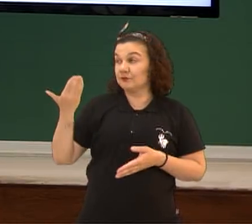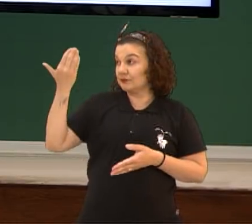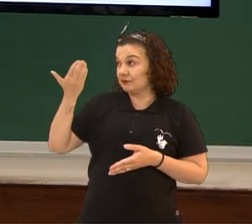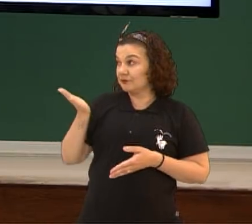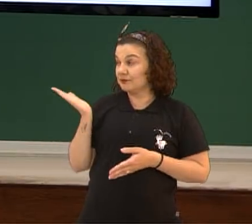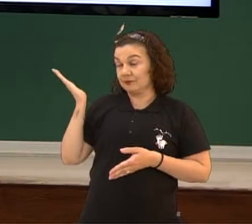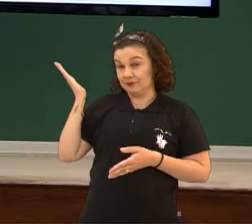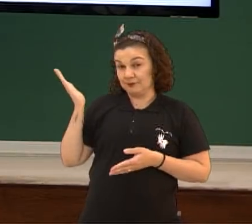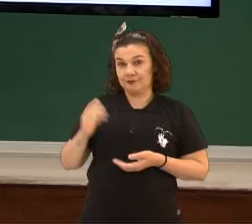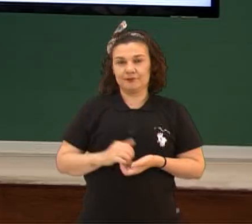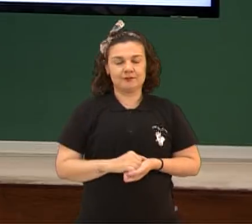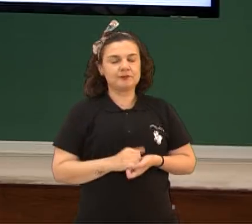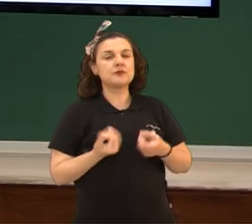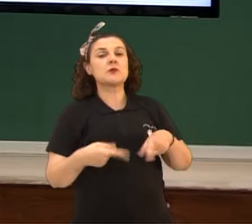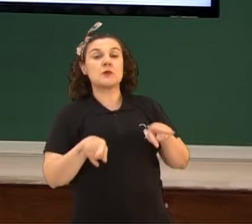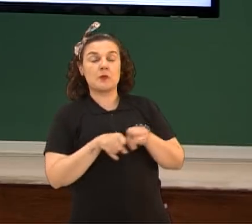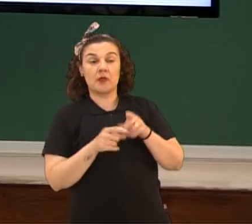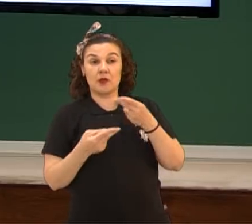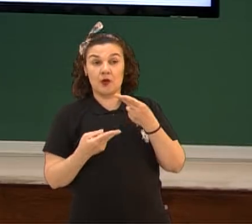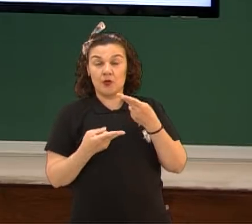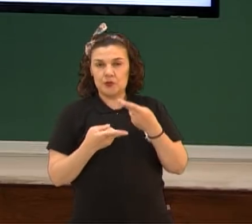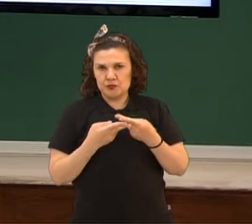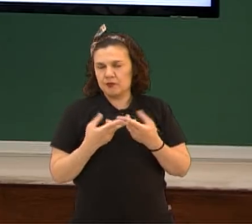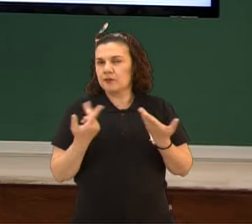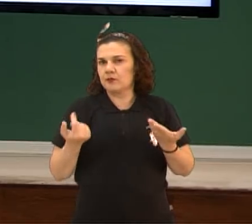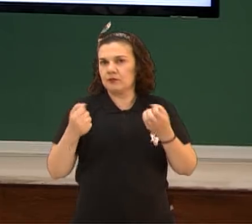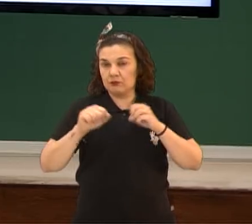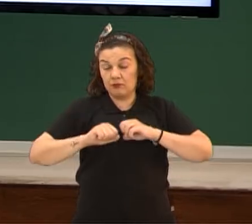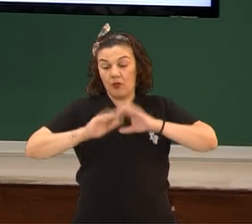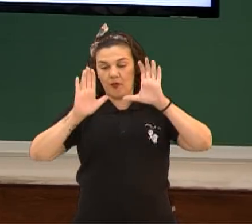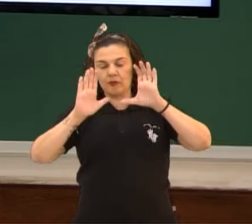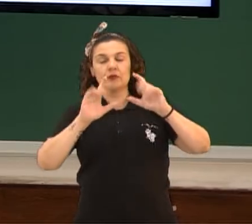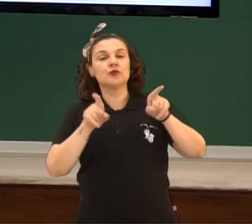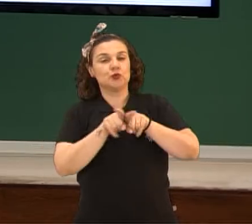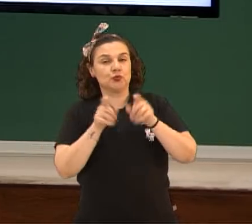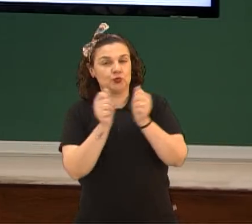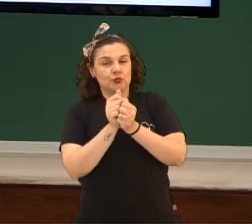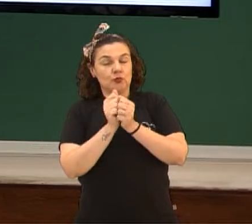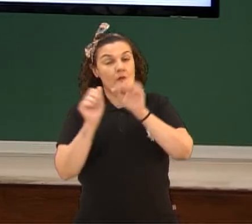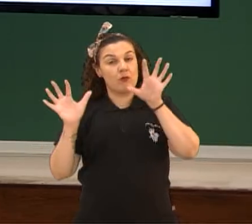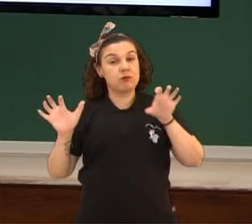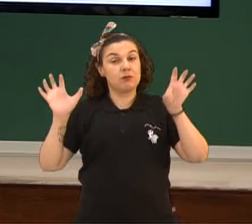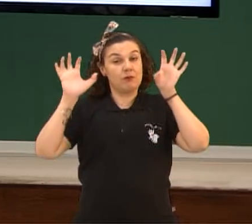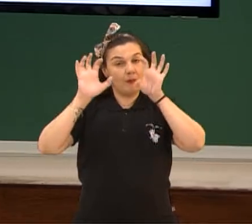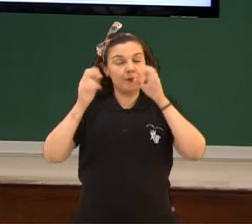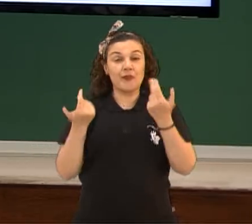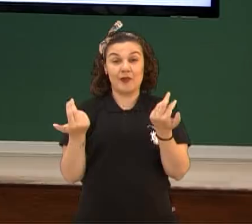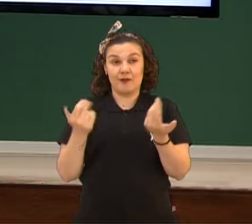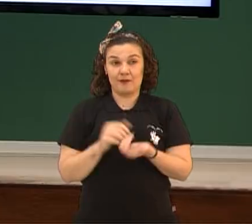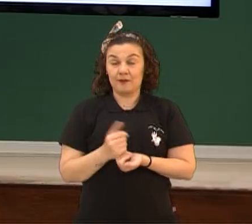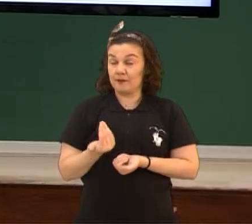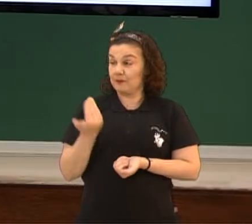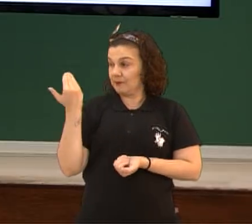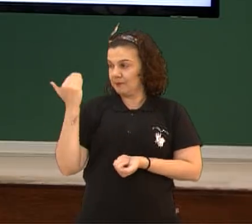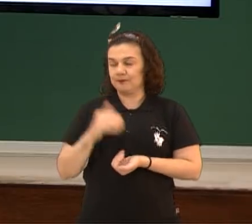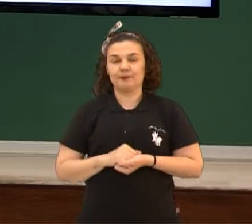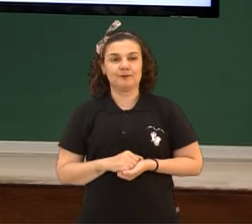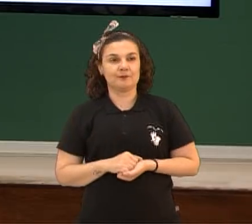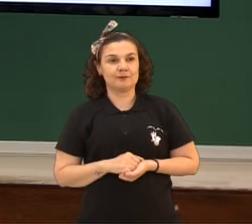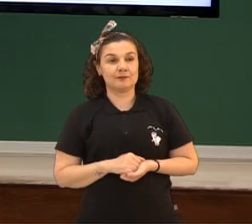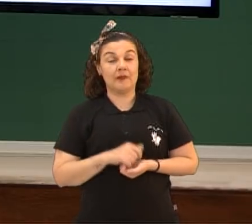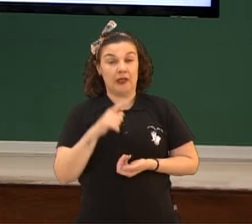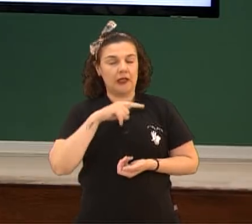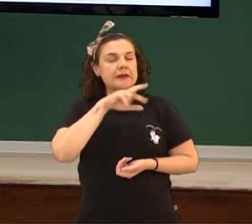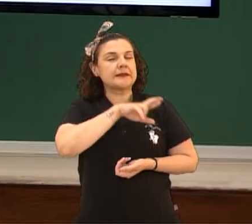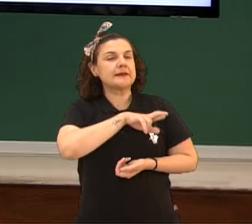figura de linguagem onomatopeia, também utilizando atrás, é claro, os balões, né, diferentes estilos de balões. Então, podem ver que